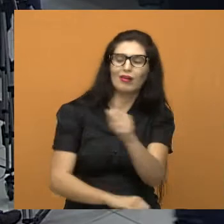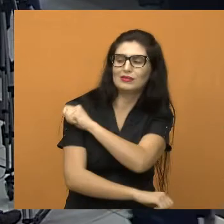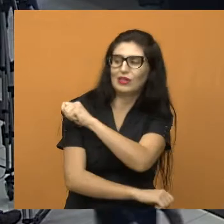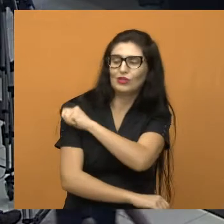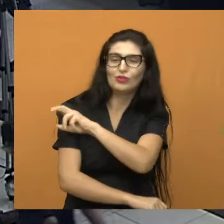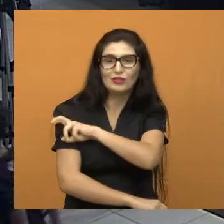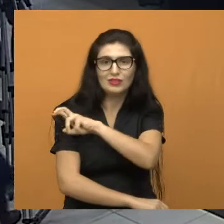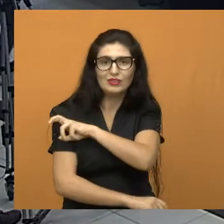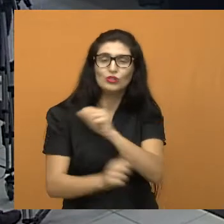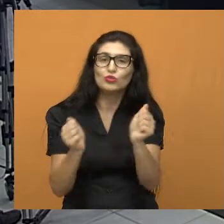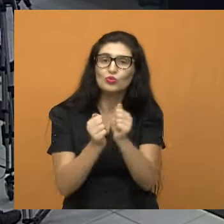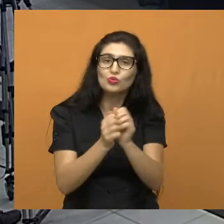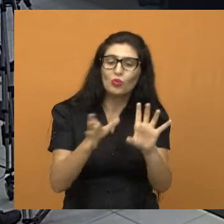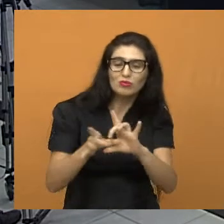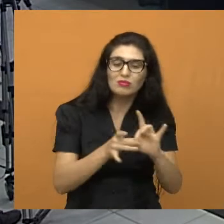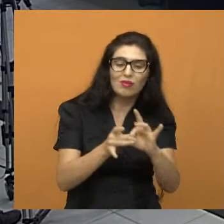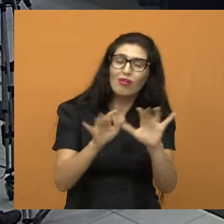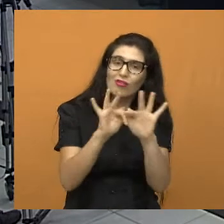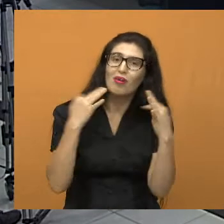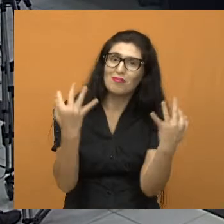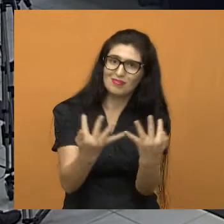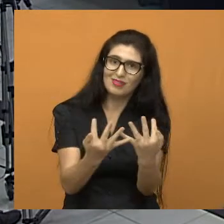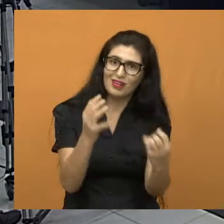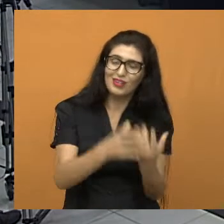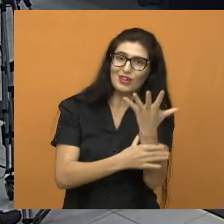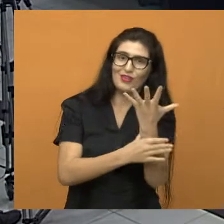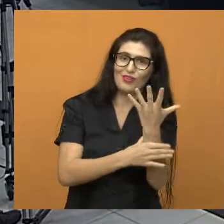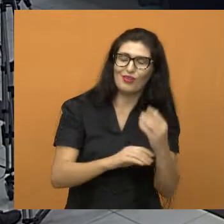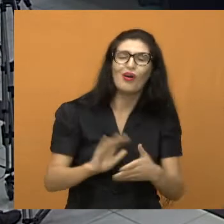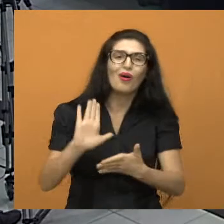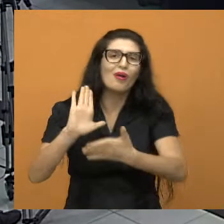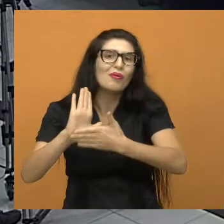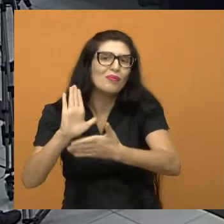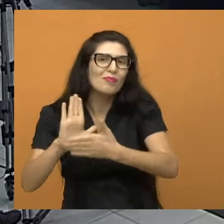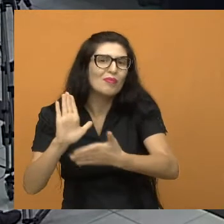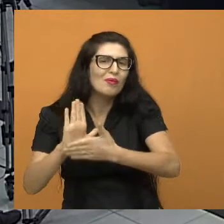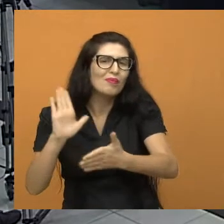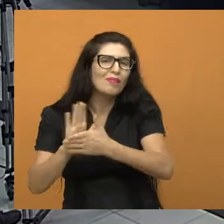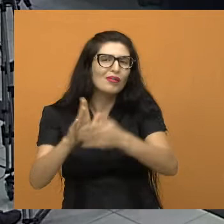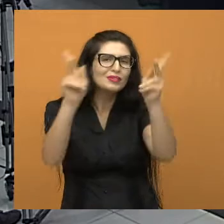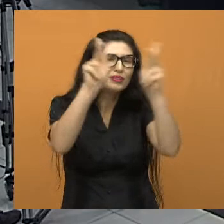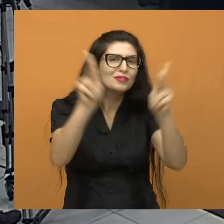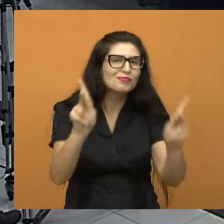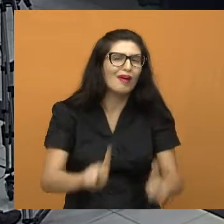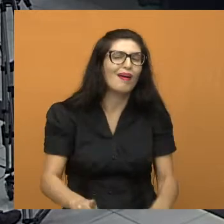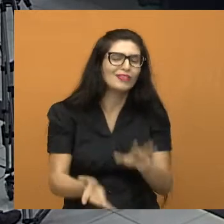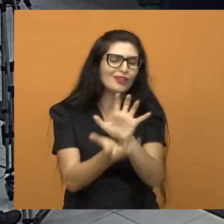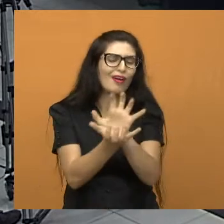suas famílias, né? E a questão era: que proposta de paz desejamos para